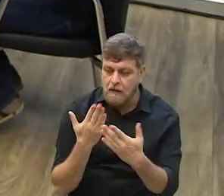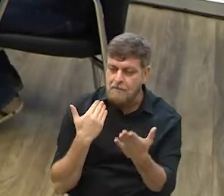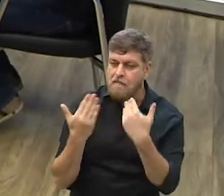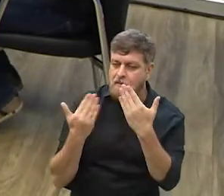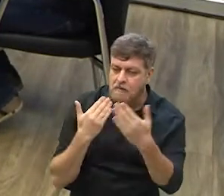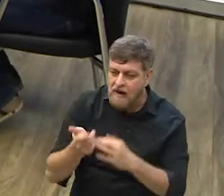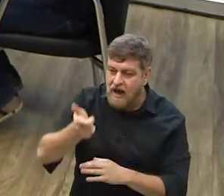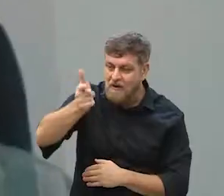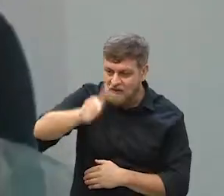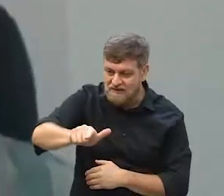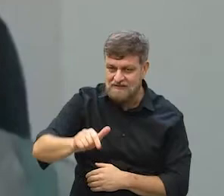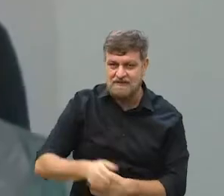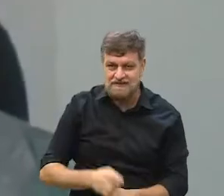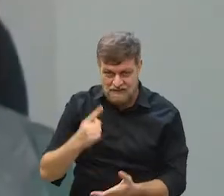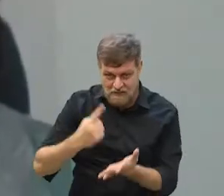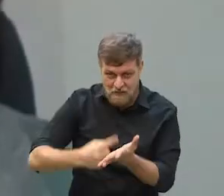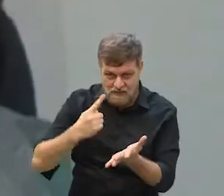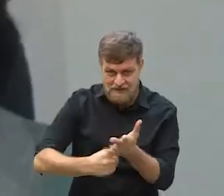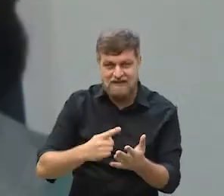voltar a conversar.